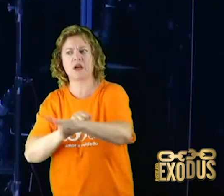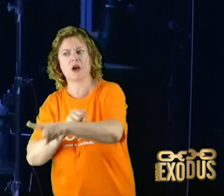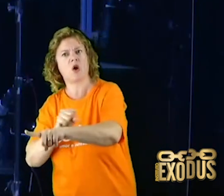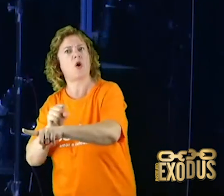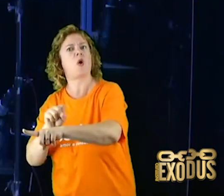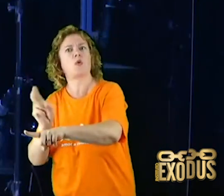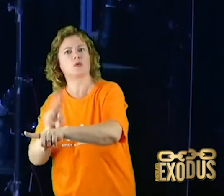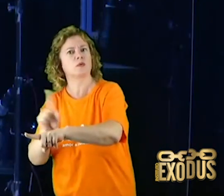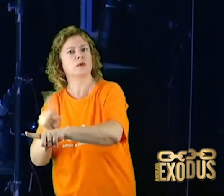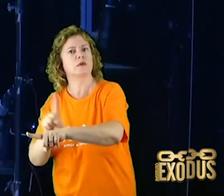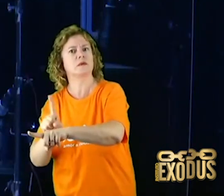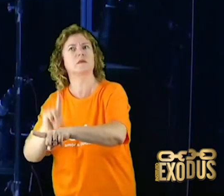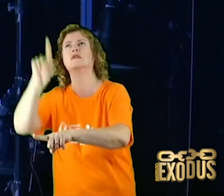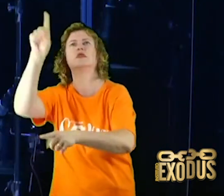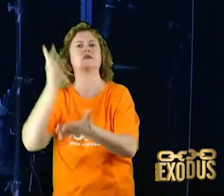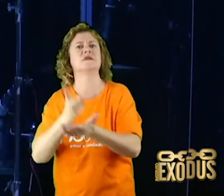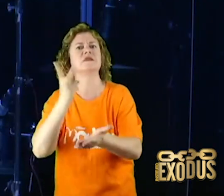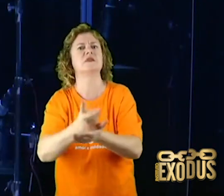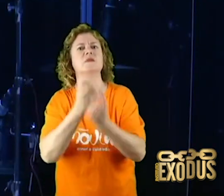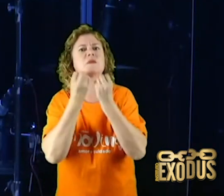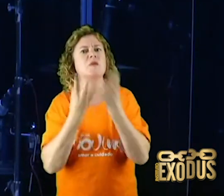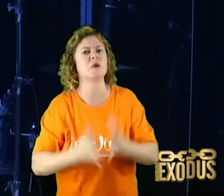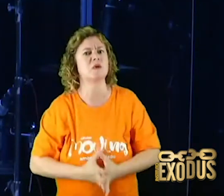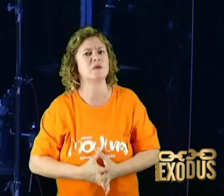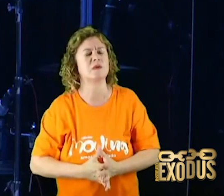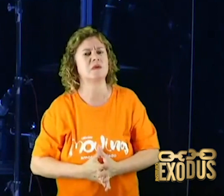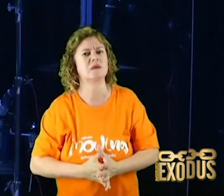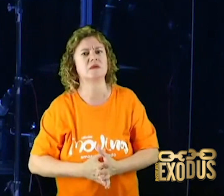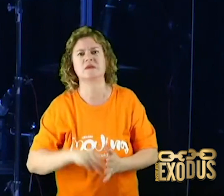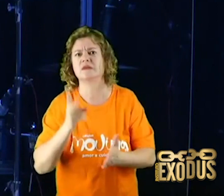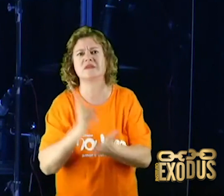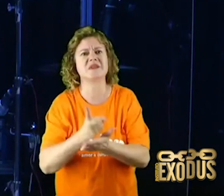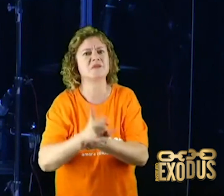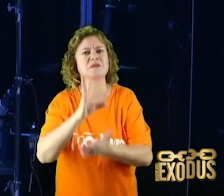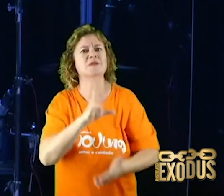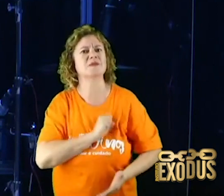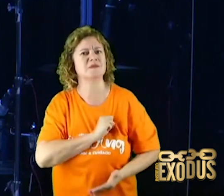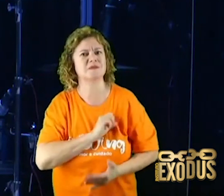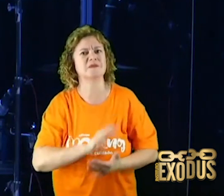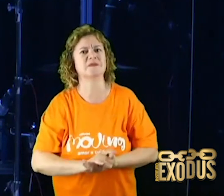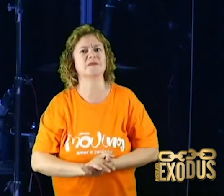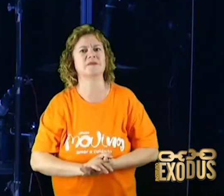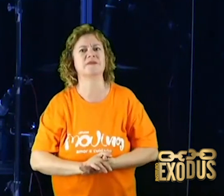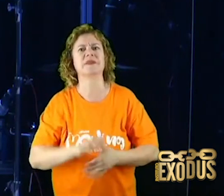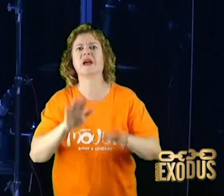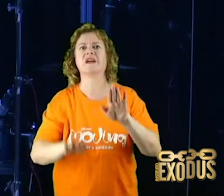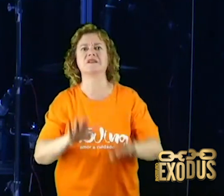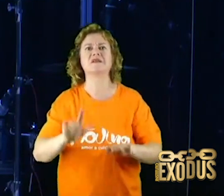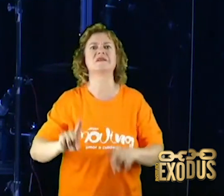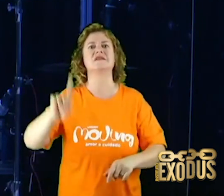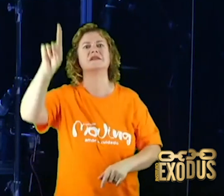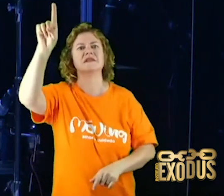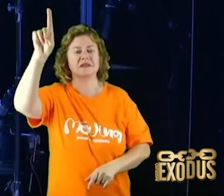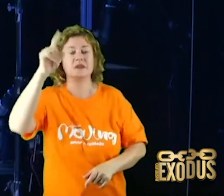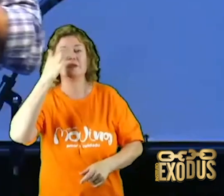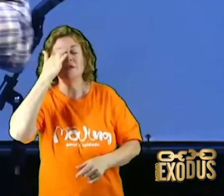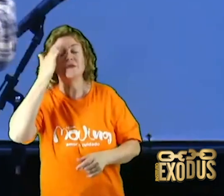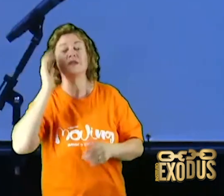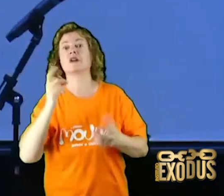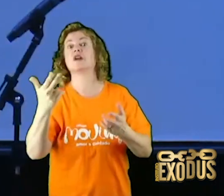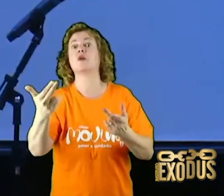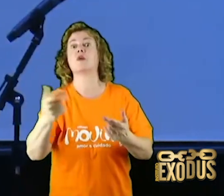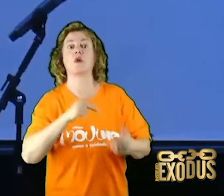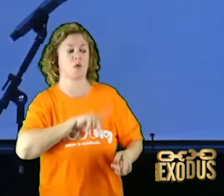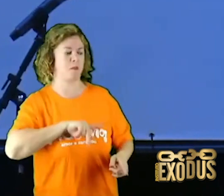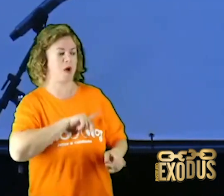você, o fato dele dizer e colocar para você: não vou tirar o teu espinho na carne, como ele falou para Paulo, porque o meu